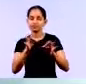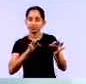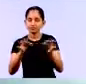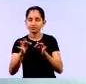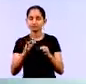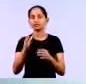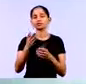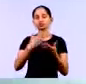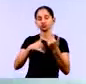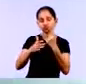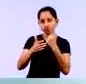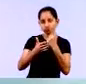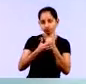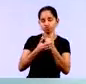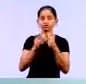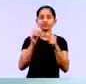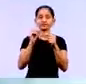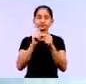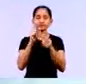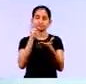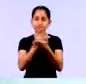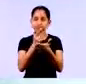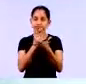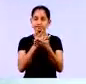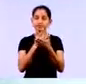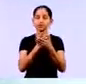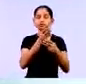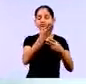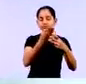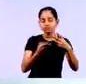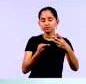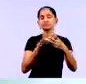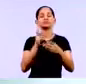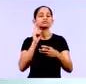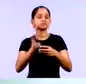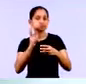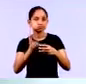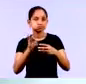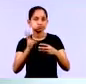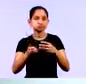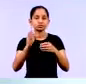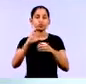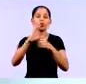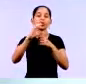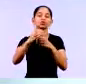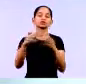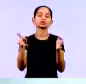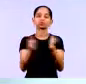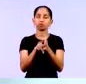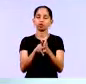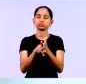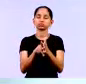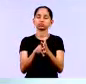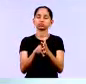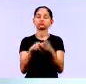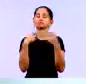forma. Nós vamos ver essa parte mais conceitual dessas 3 peças e posteriormente, nós